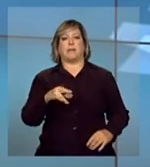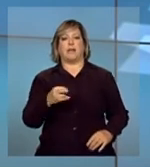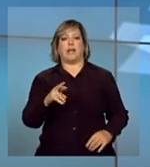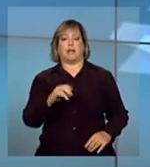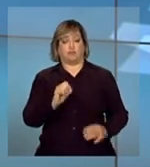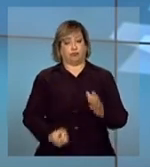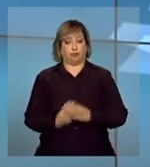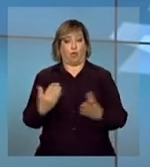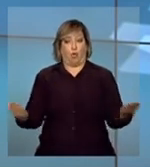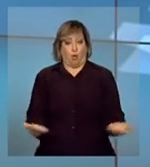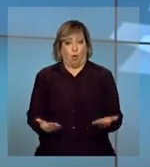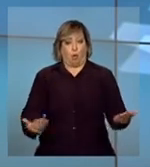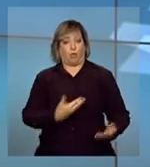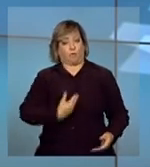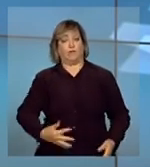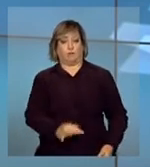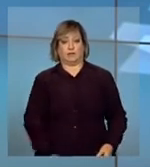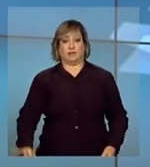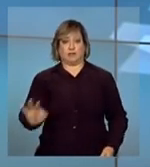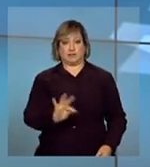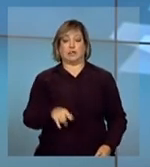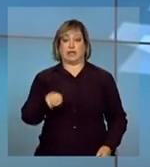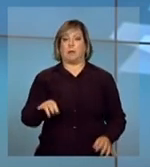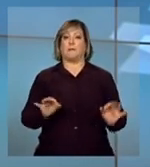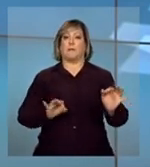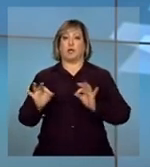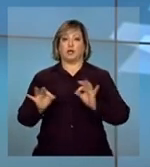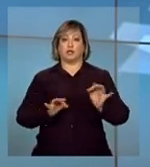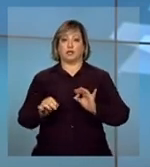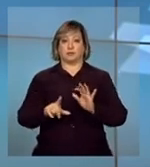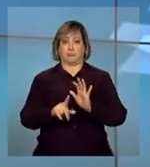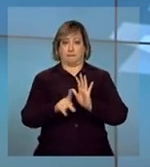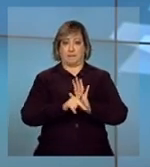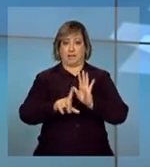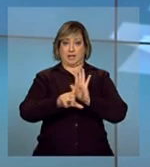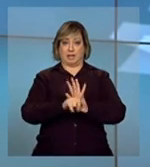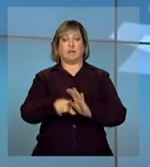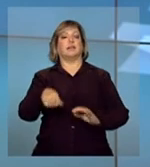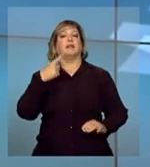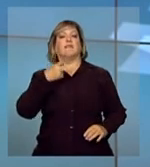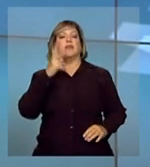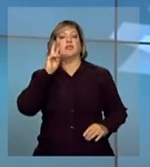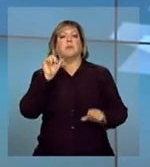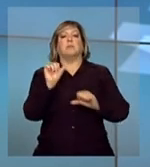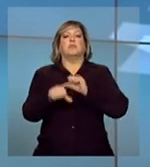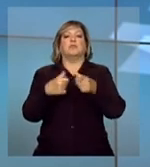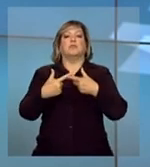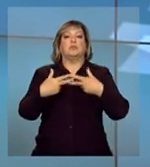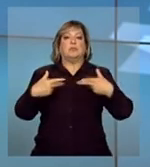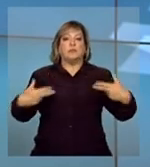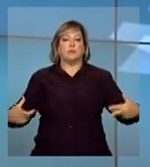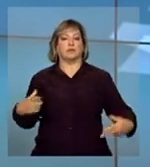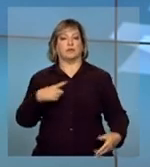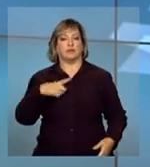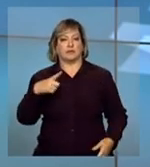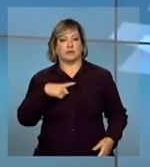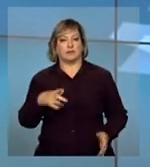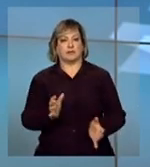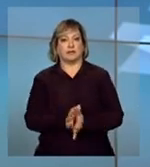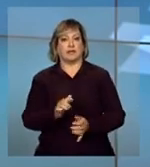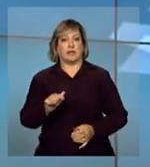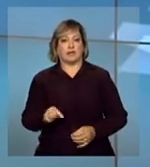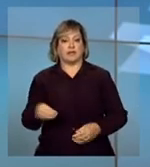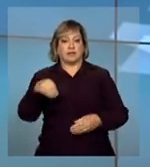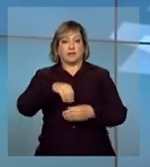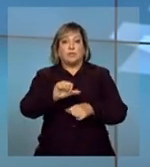foi lançado hoje pelo governo federal. O projeto de lei prevê a transformação do Departamento Nacional de Produção Mineral em